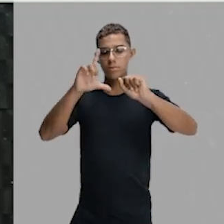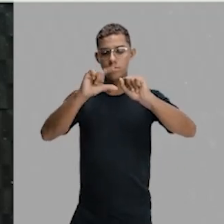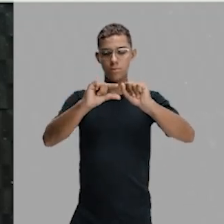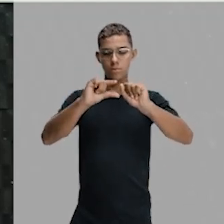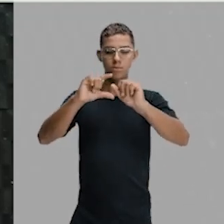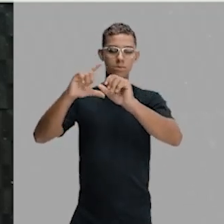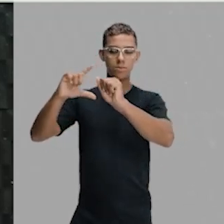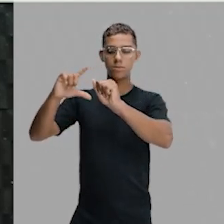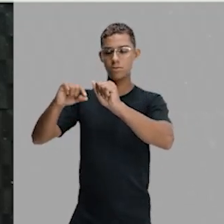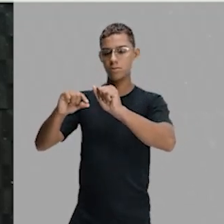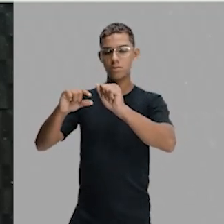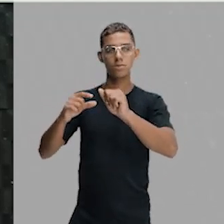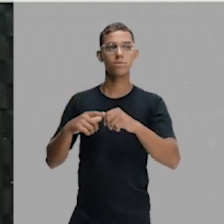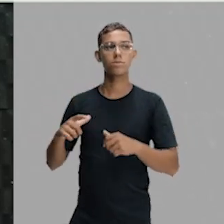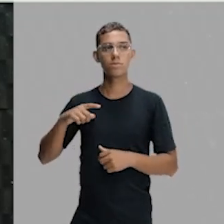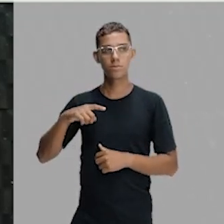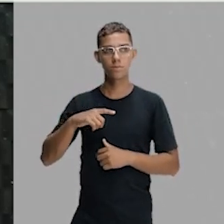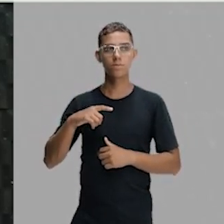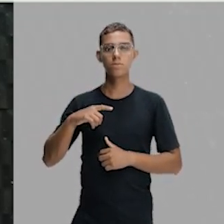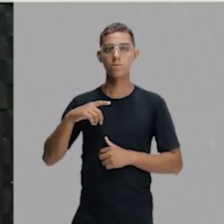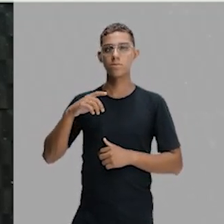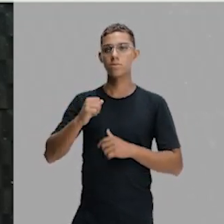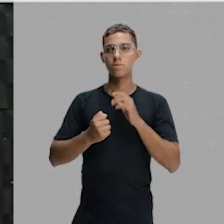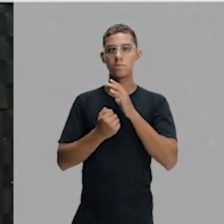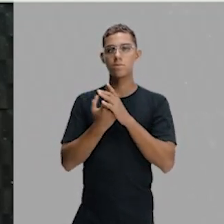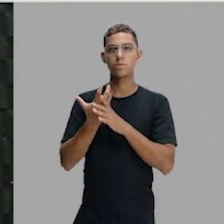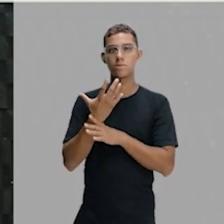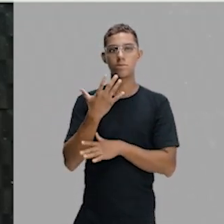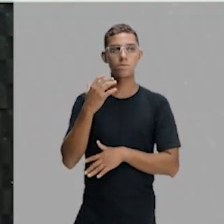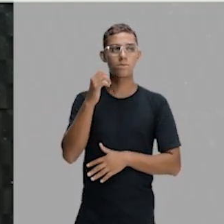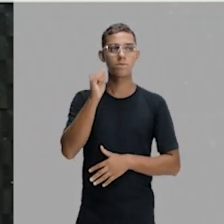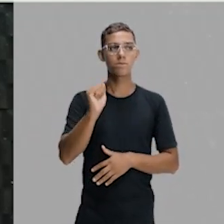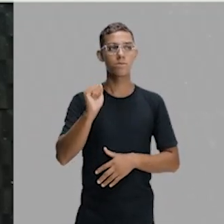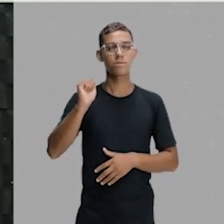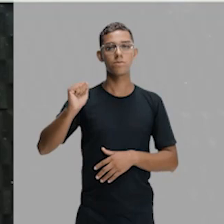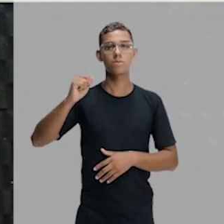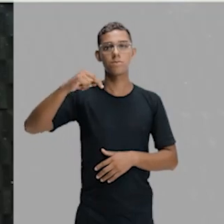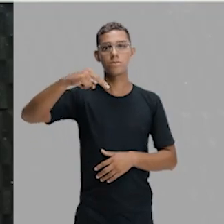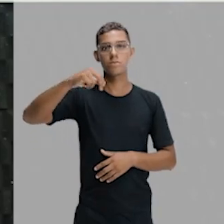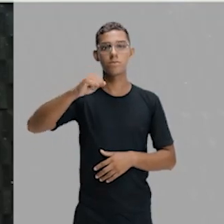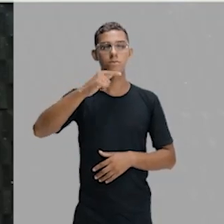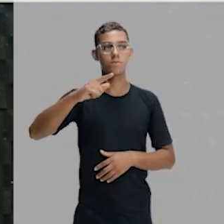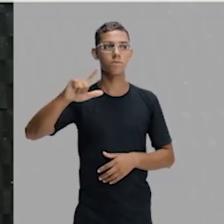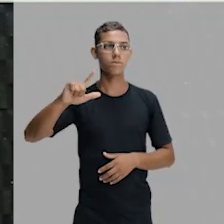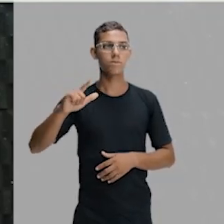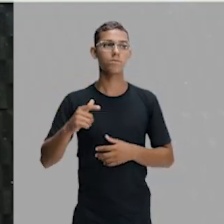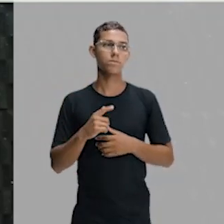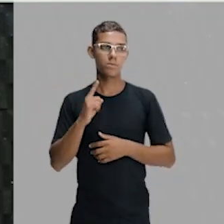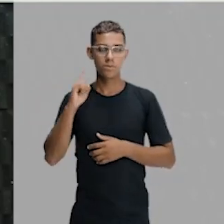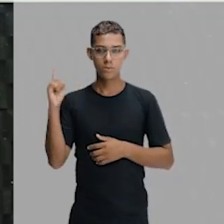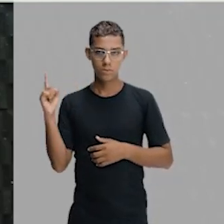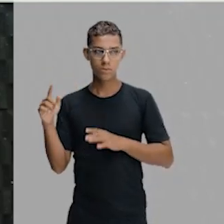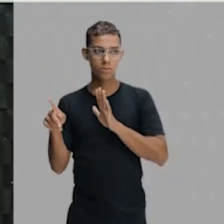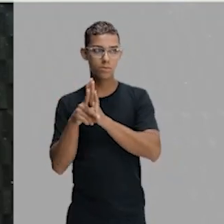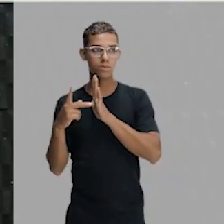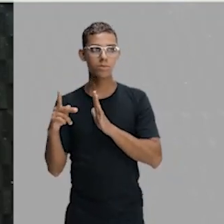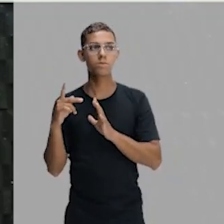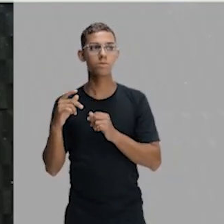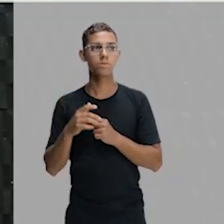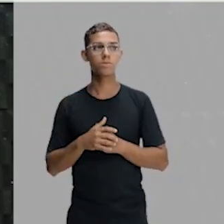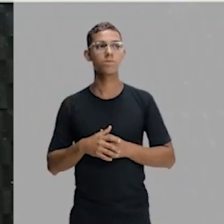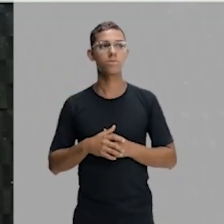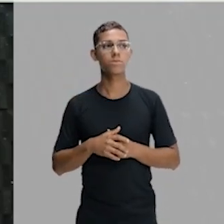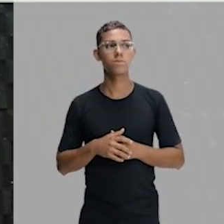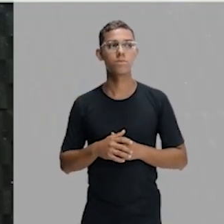baixa ou planta anã, certo? Então, essa representação da característica por meio